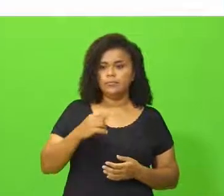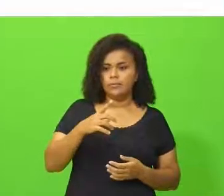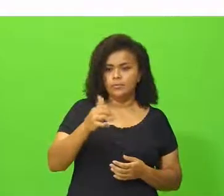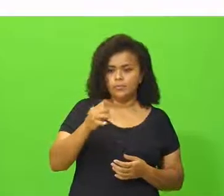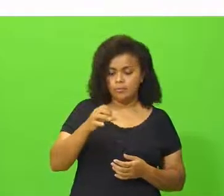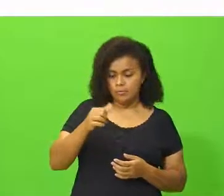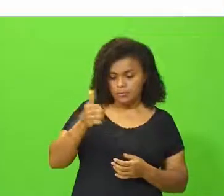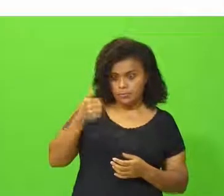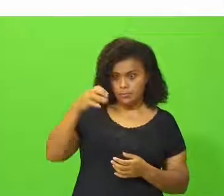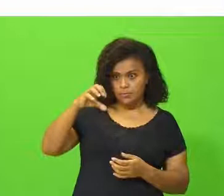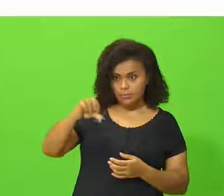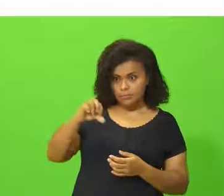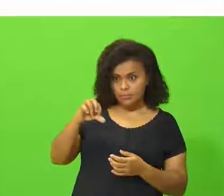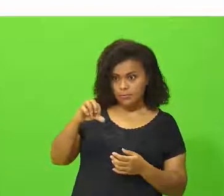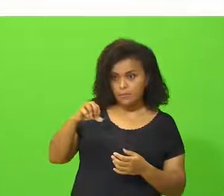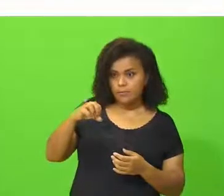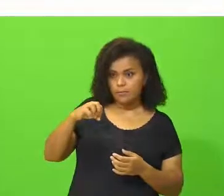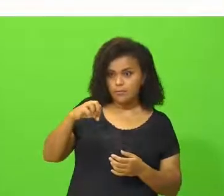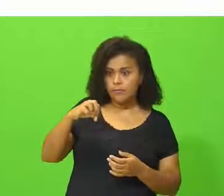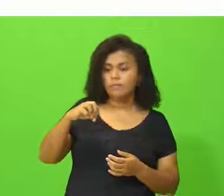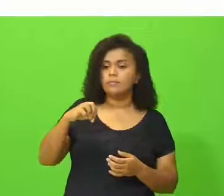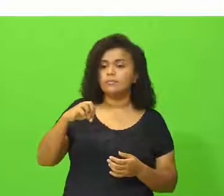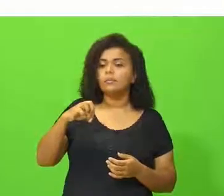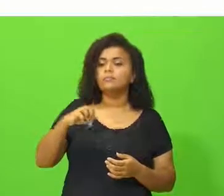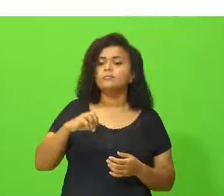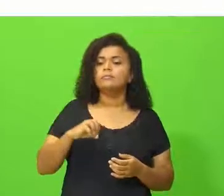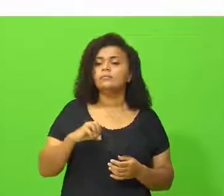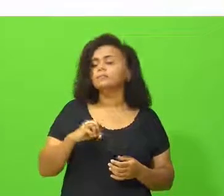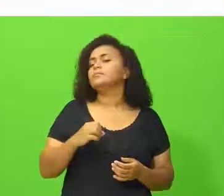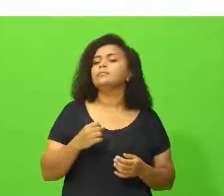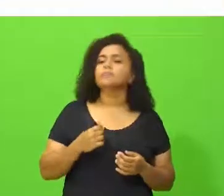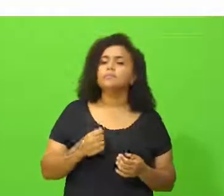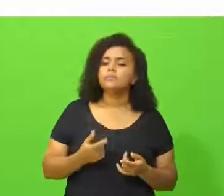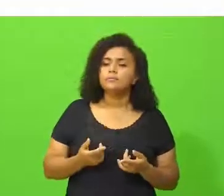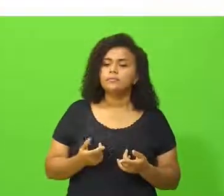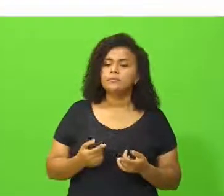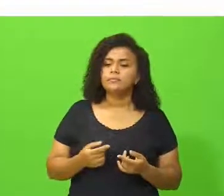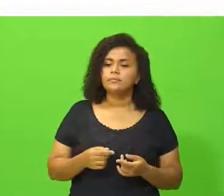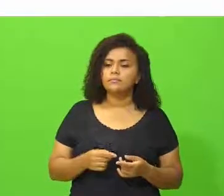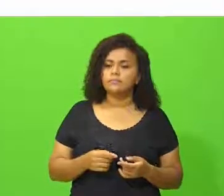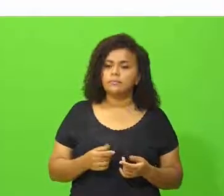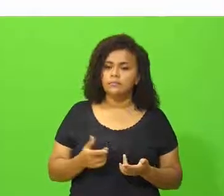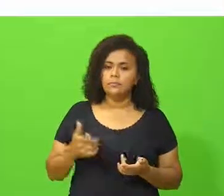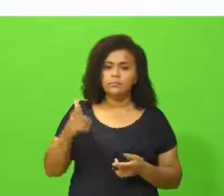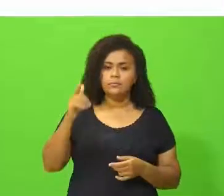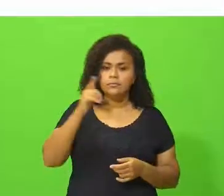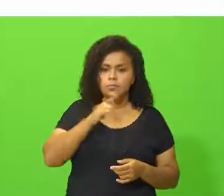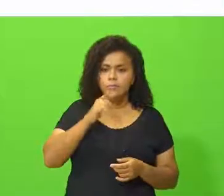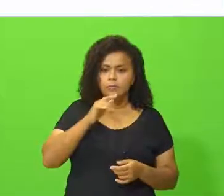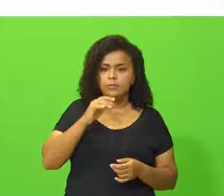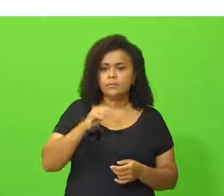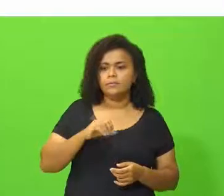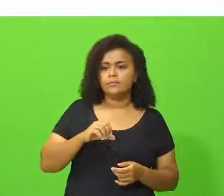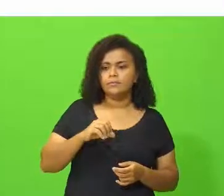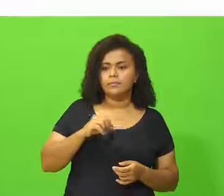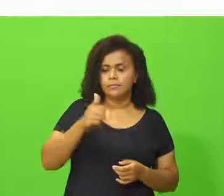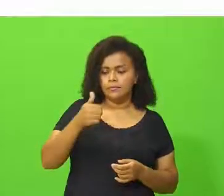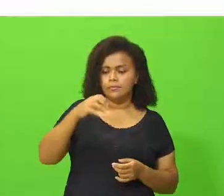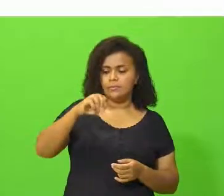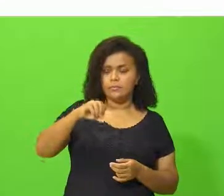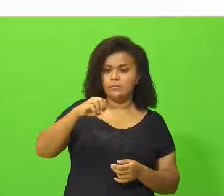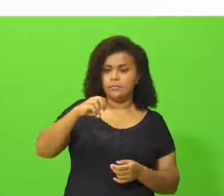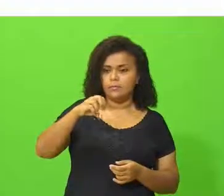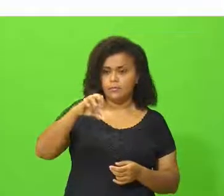país atingiu este patamar de 190 milhões de